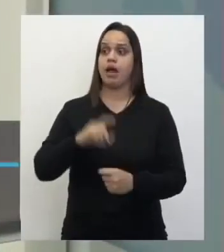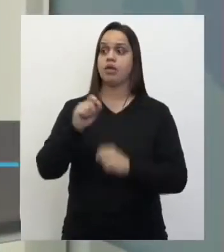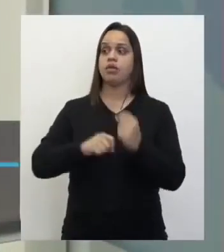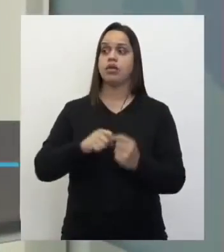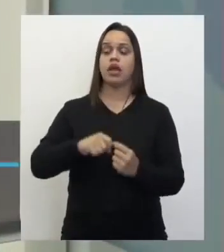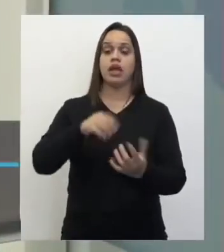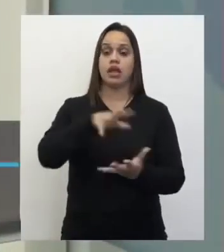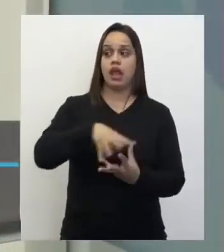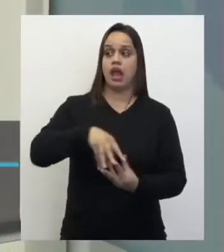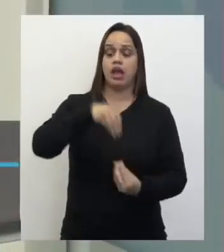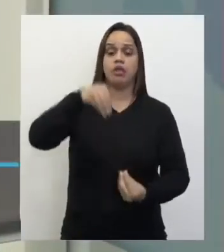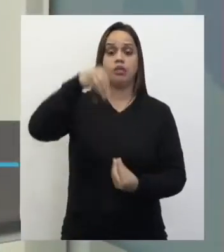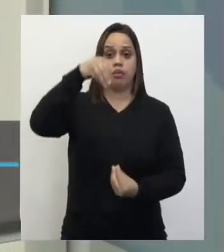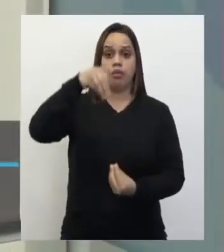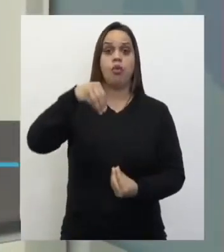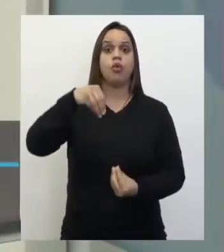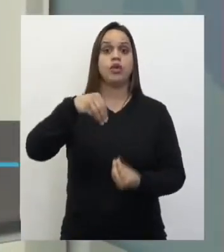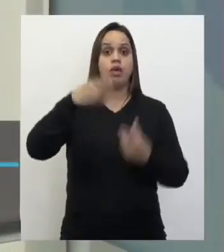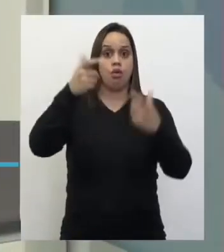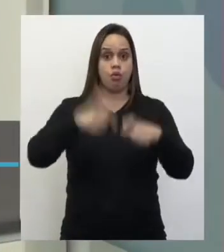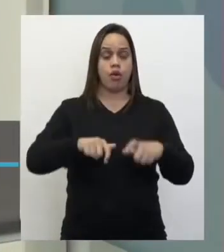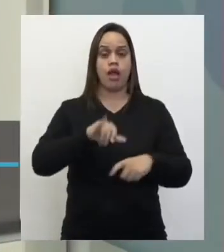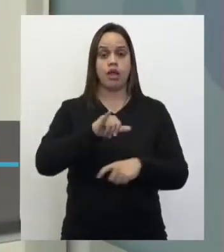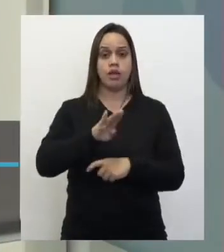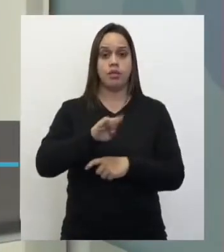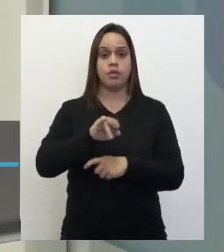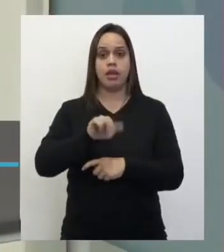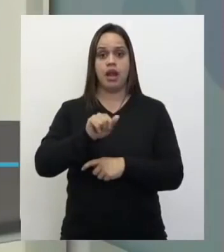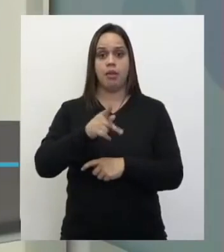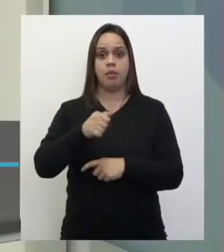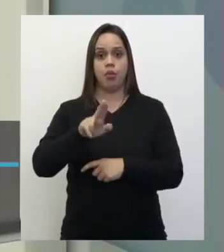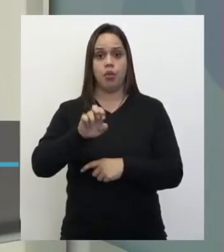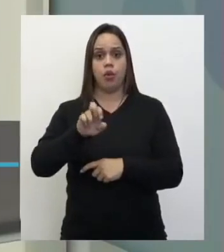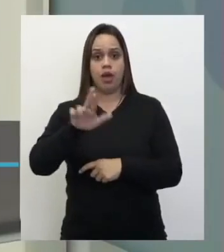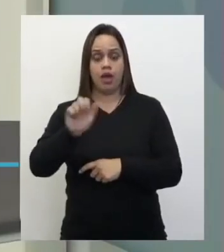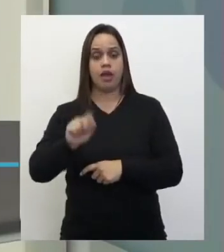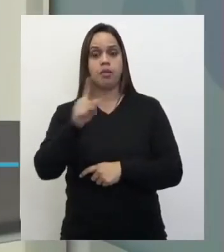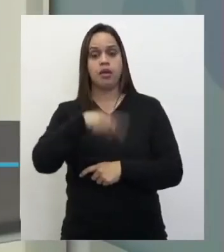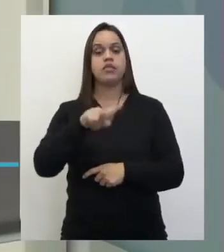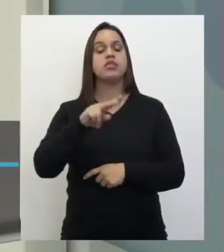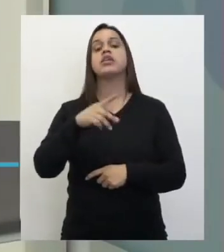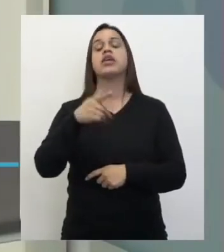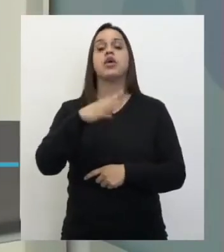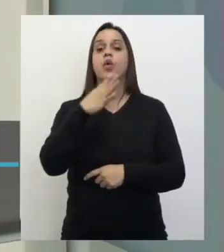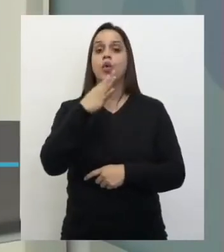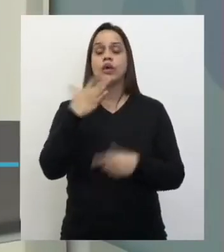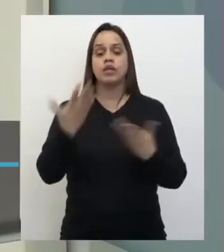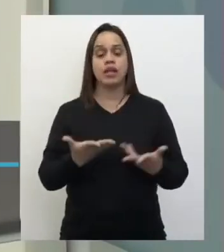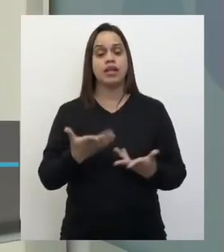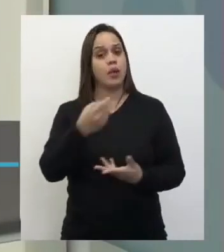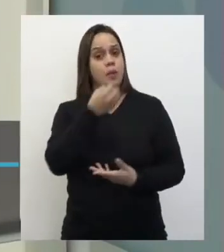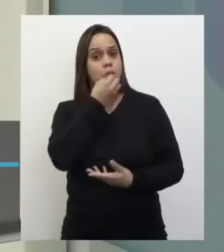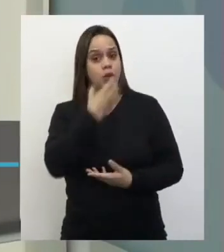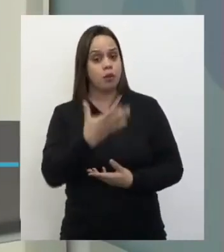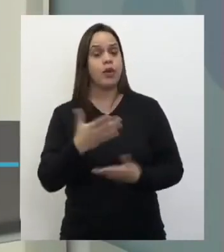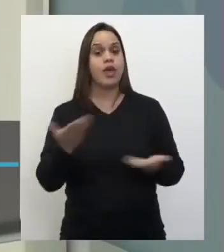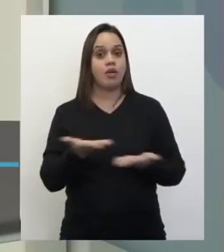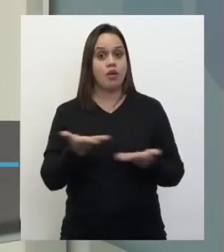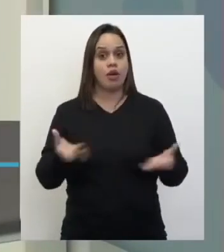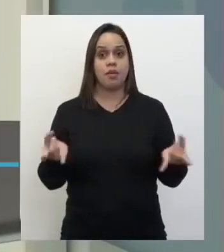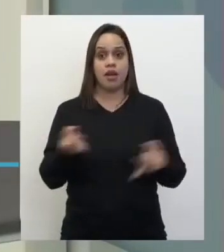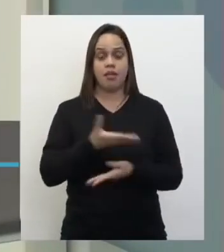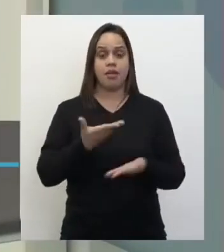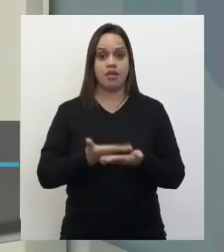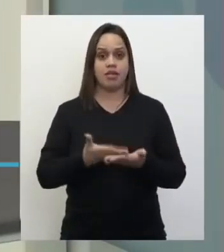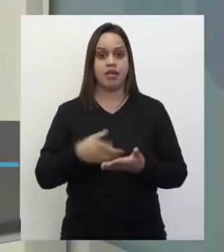de pensar parques urbanos é para você também refletir a partir do seu lugar de vivência. E para encerrar